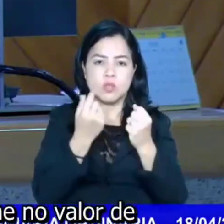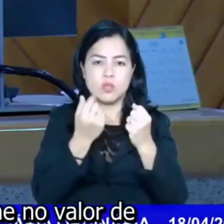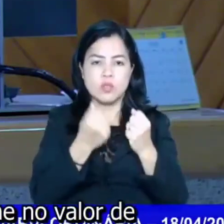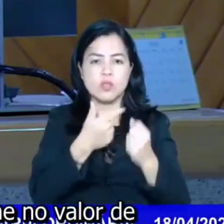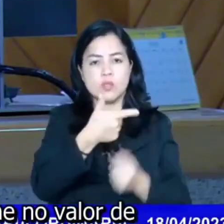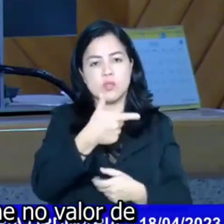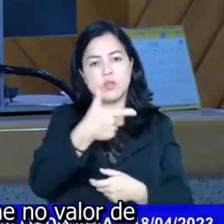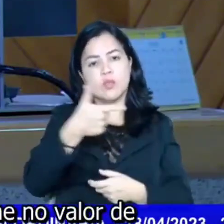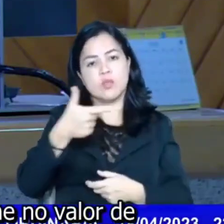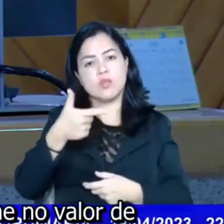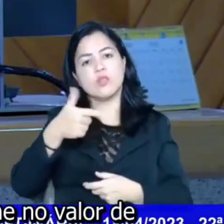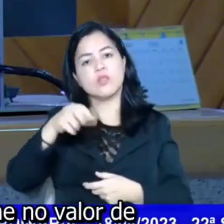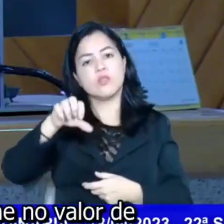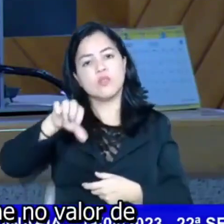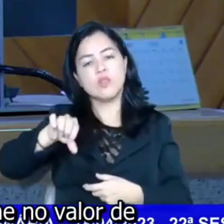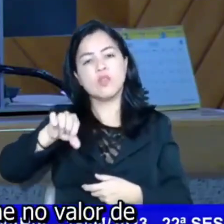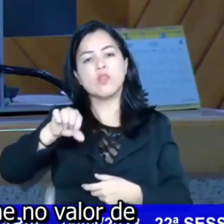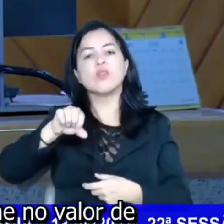de